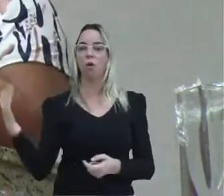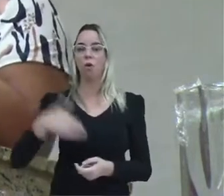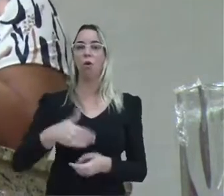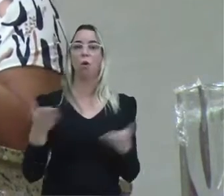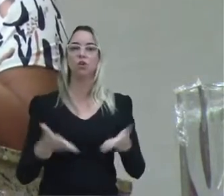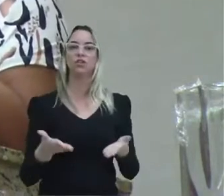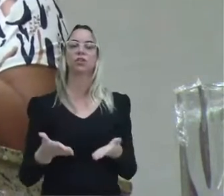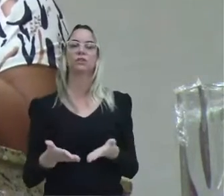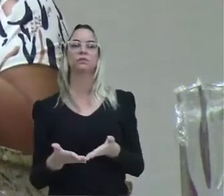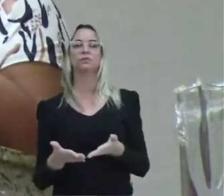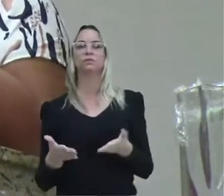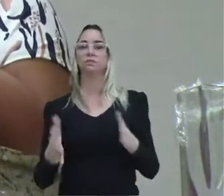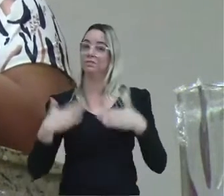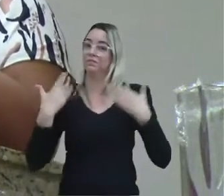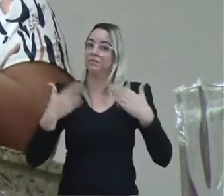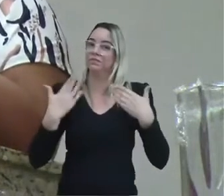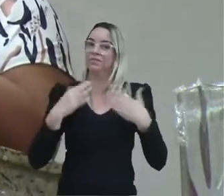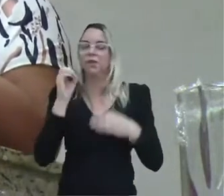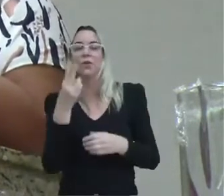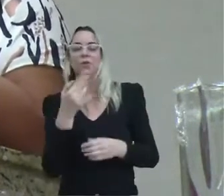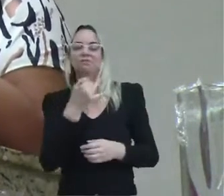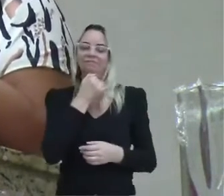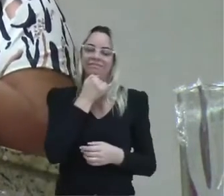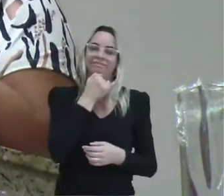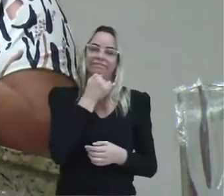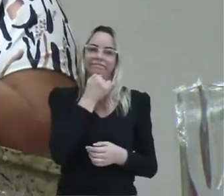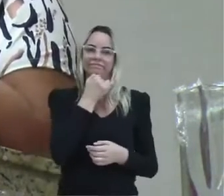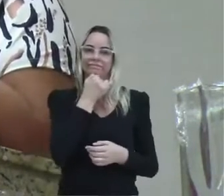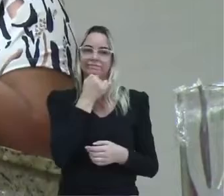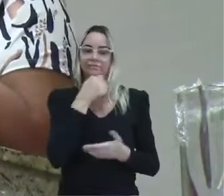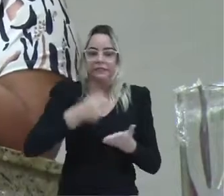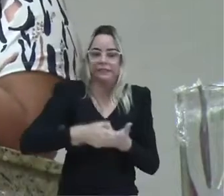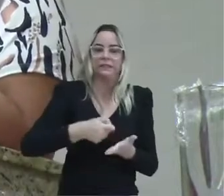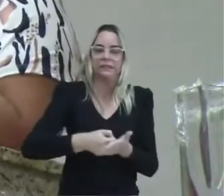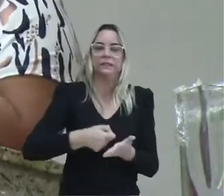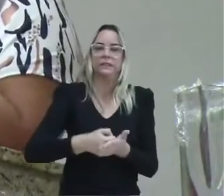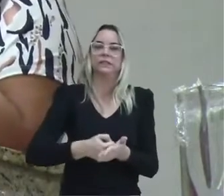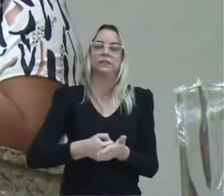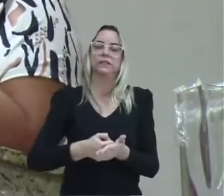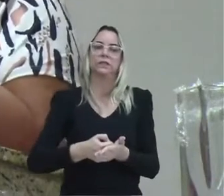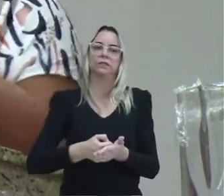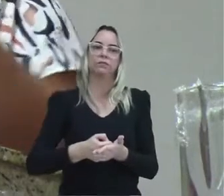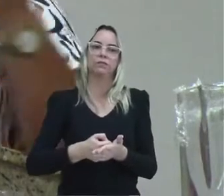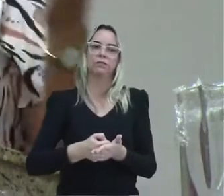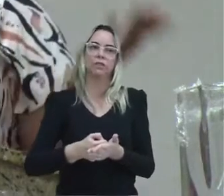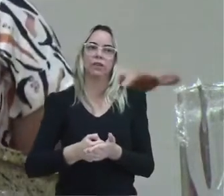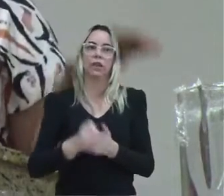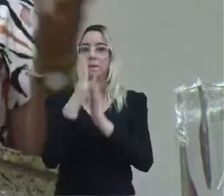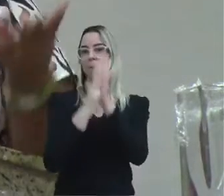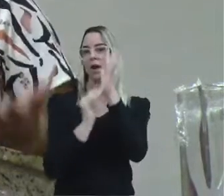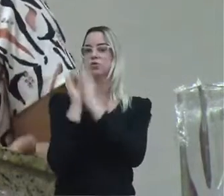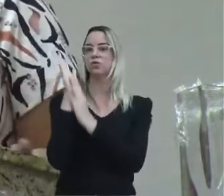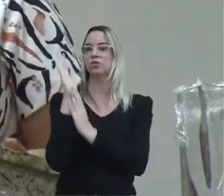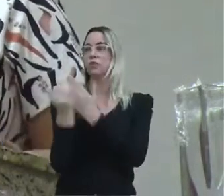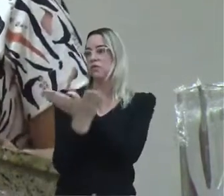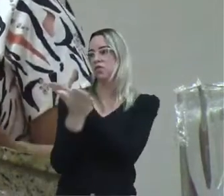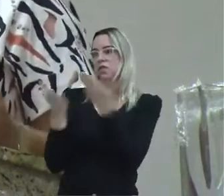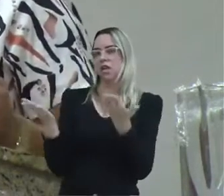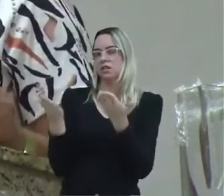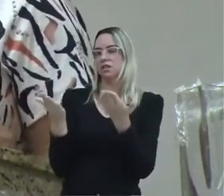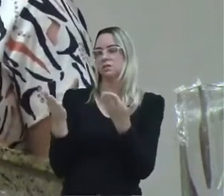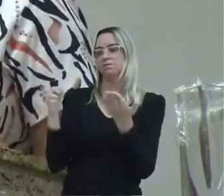porque, felizmente ou infelizmente, a cobrança agora está nas mãos dos senhores e das